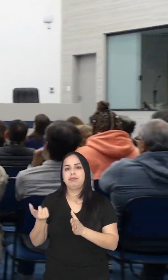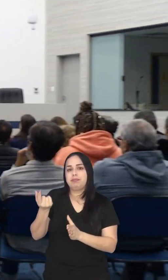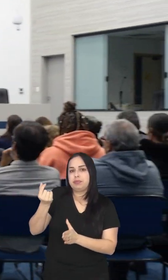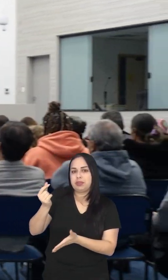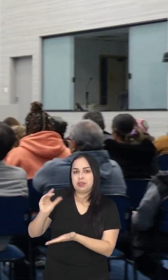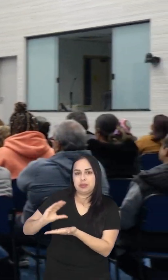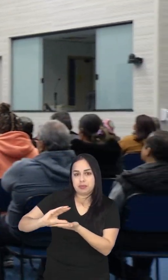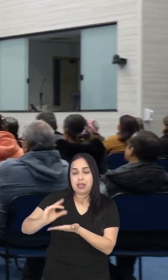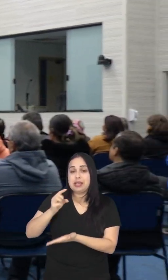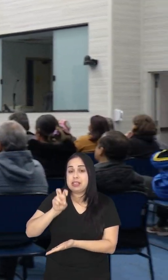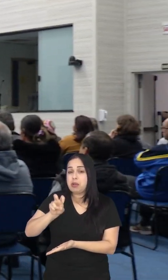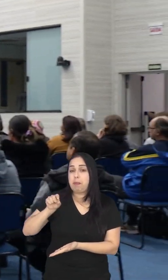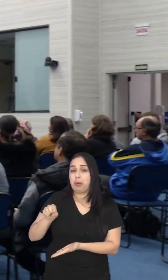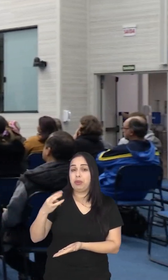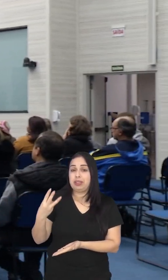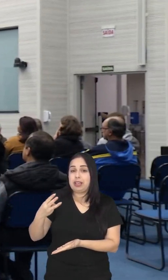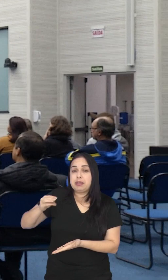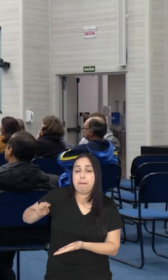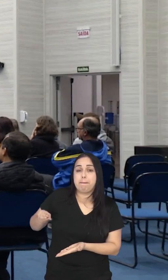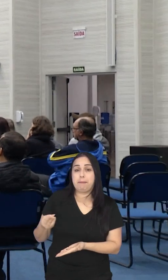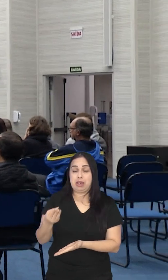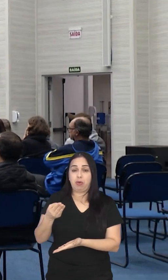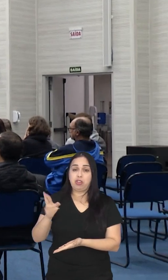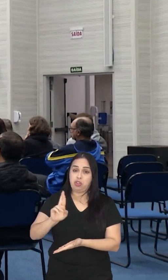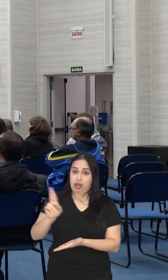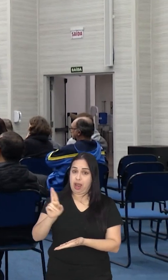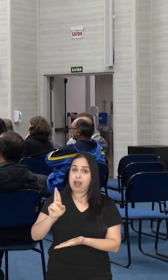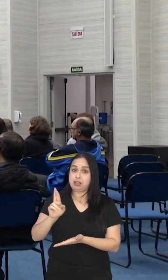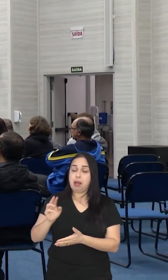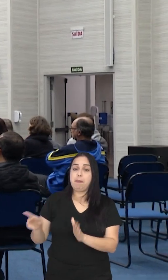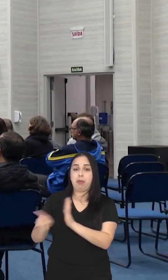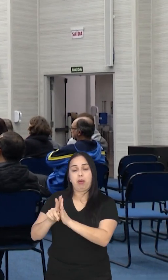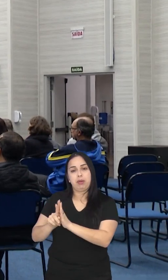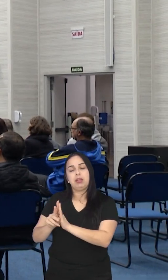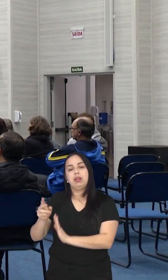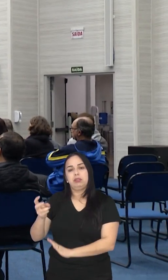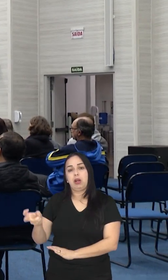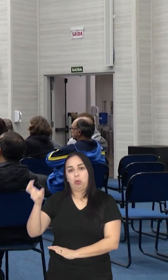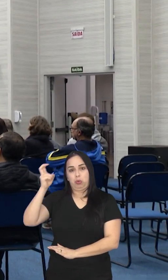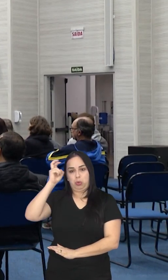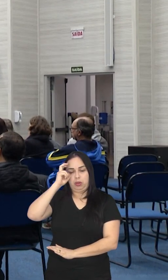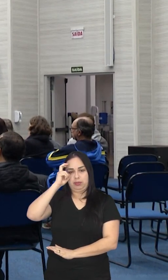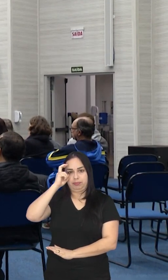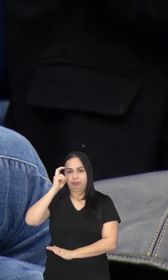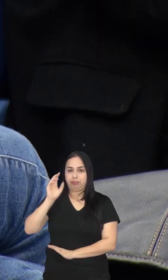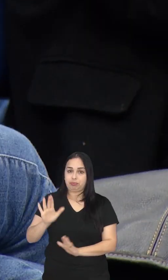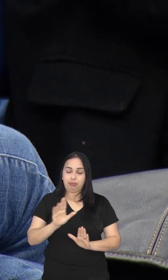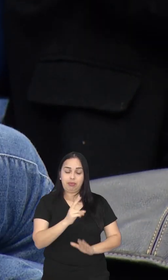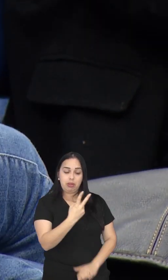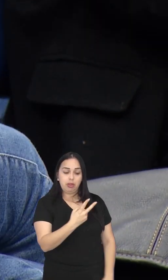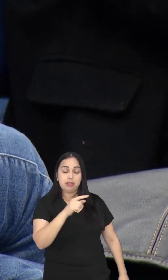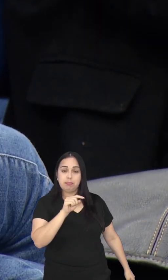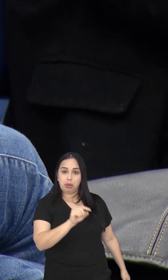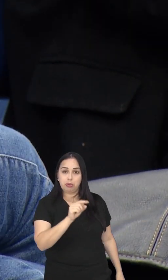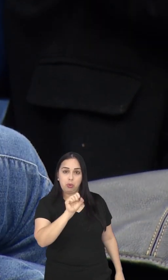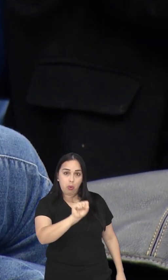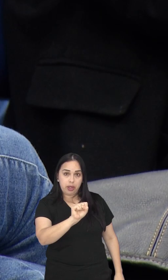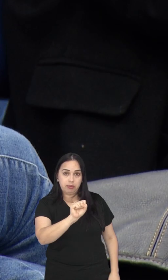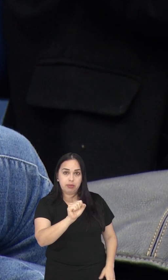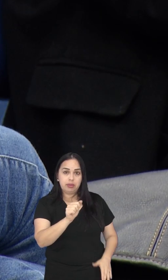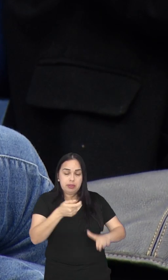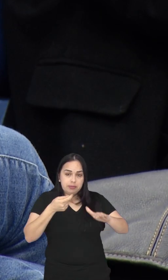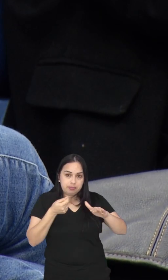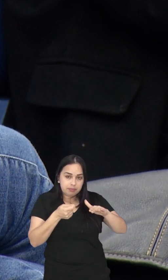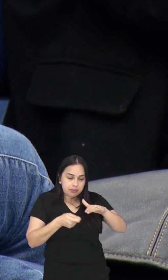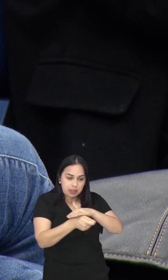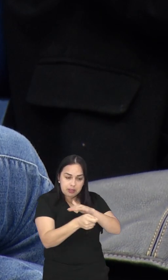receber 5.3 milhões de reais do Fundo Nacional de Cultura desse valor 2.8 milhões